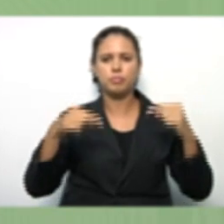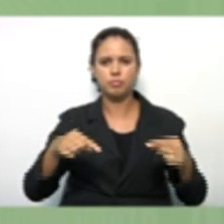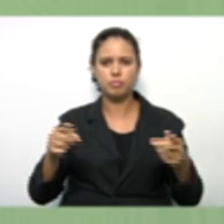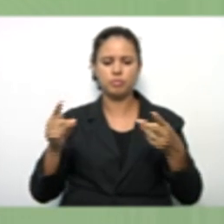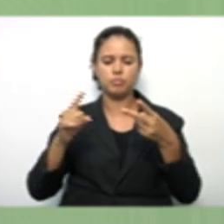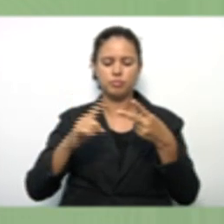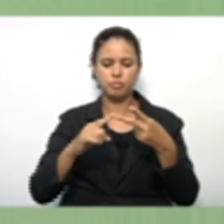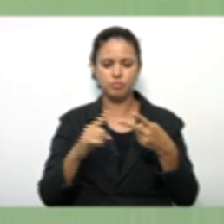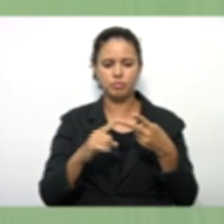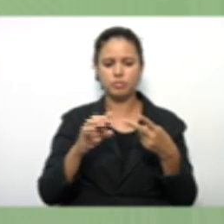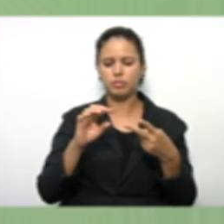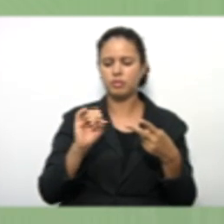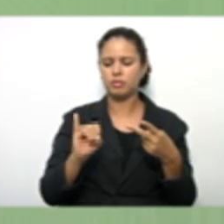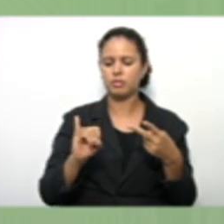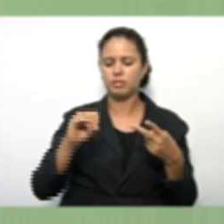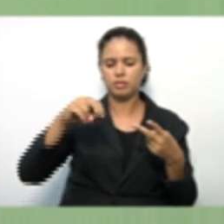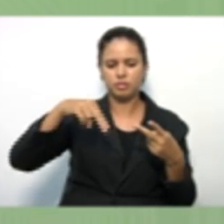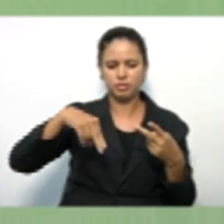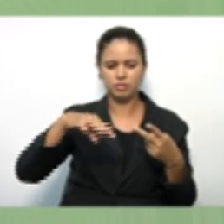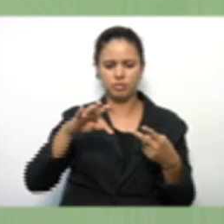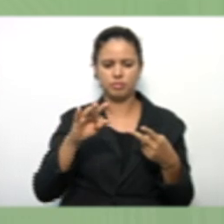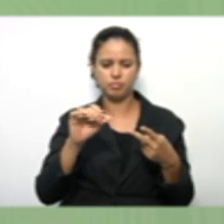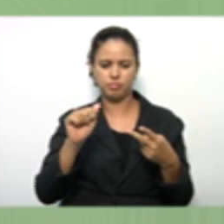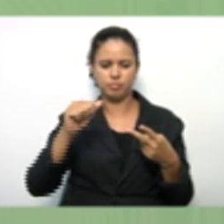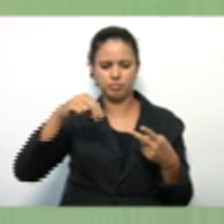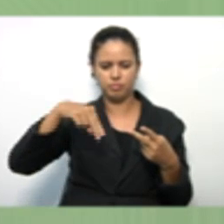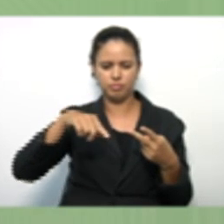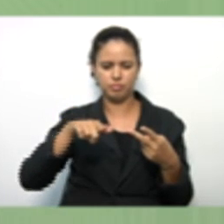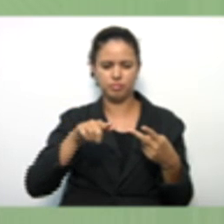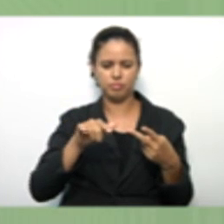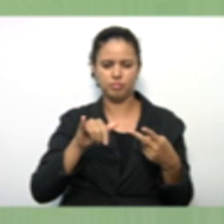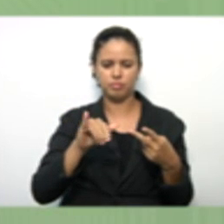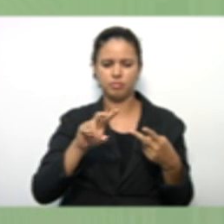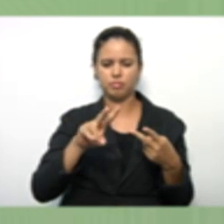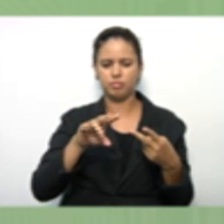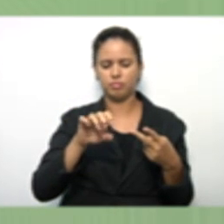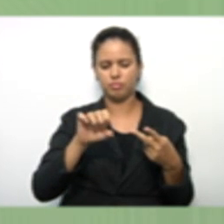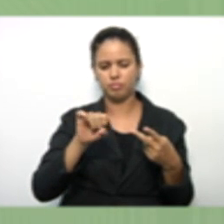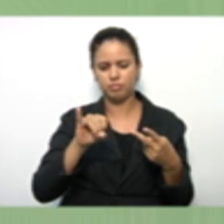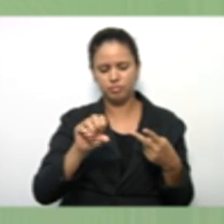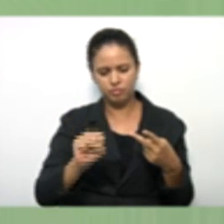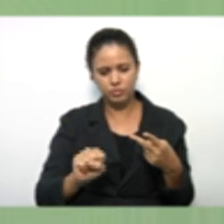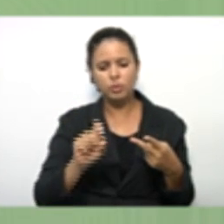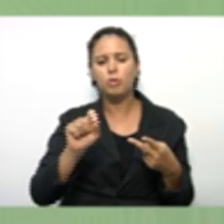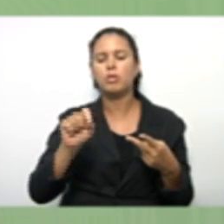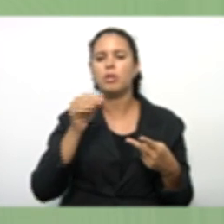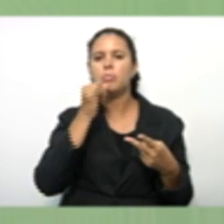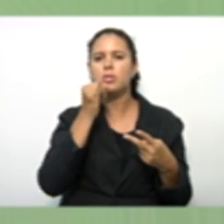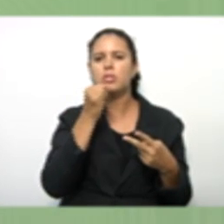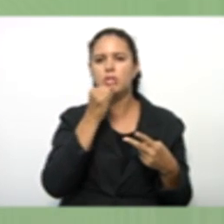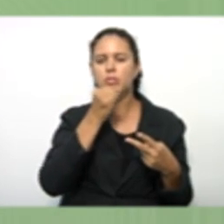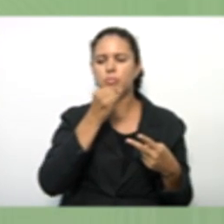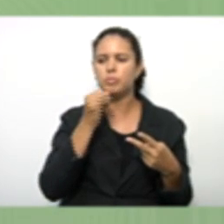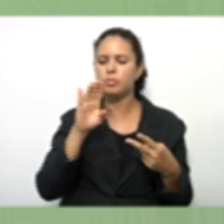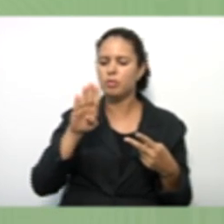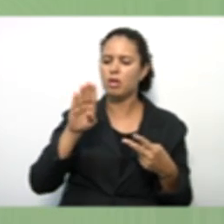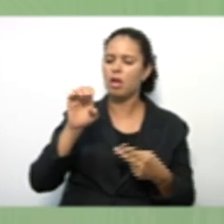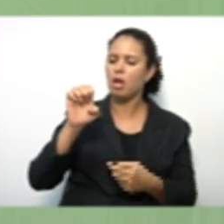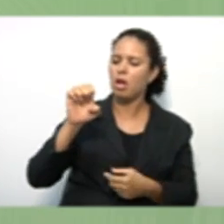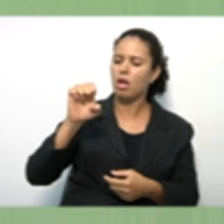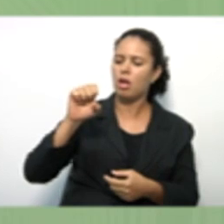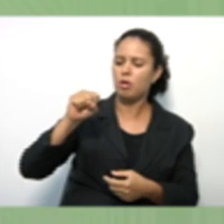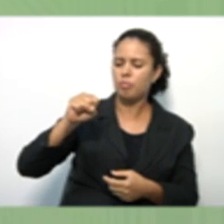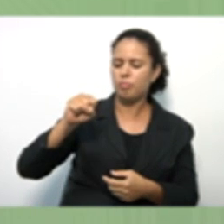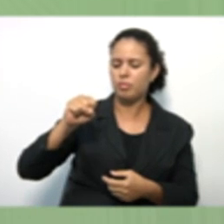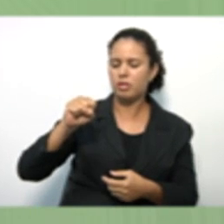são incorpóreos, abstratos ou imateriais. São considerados bens mesmo sem existência física.